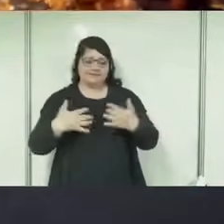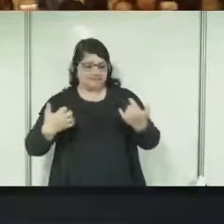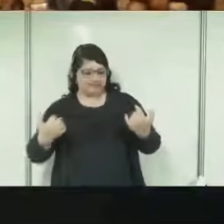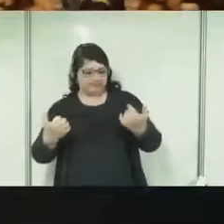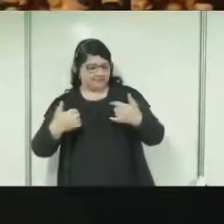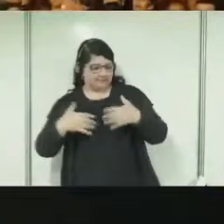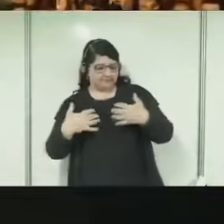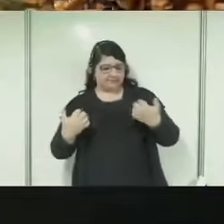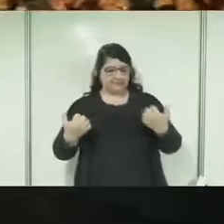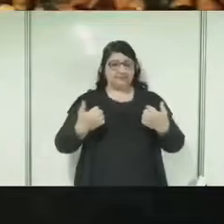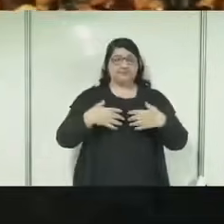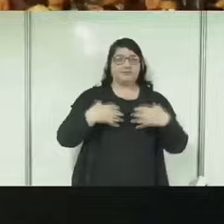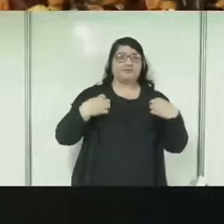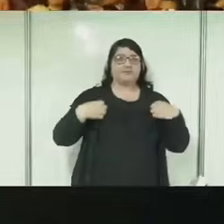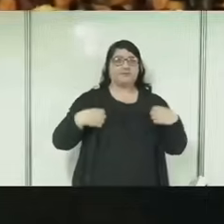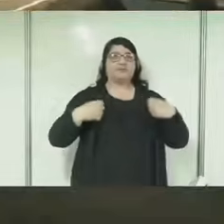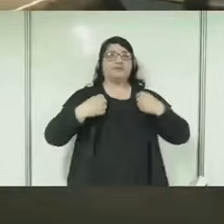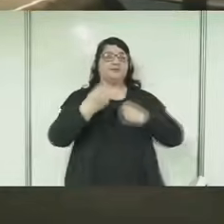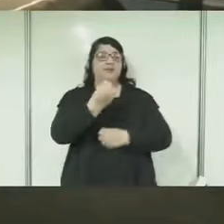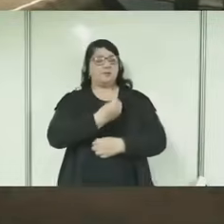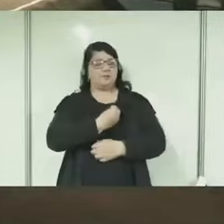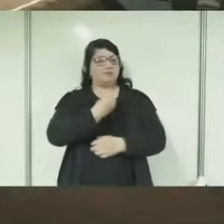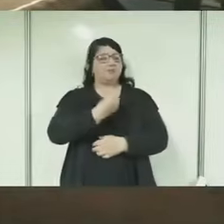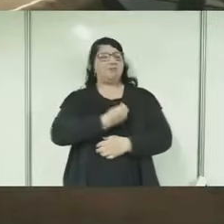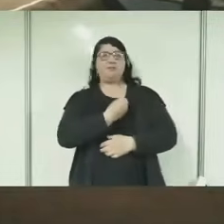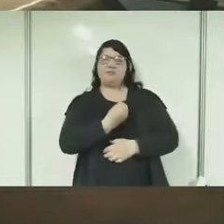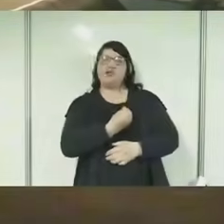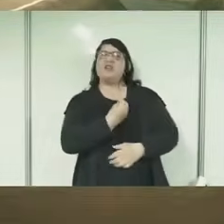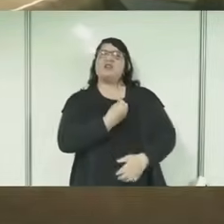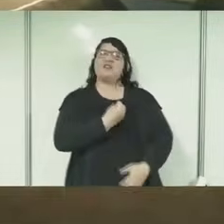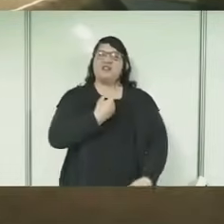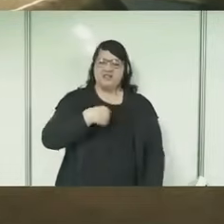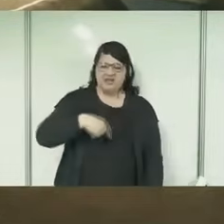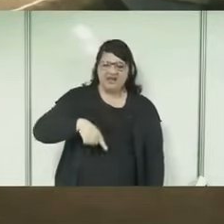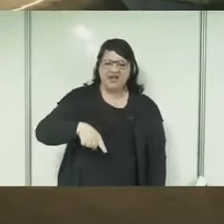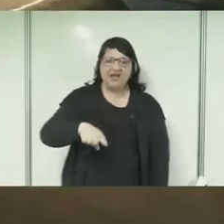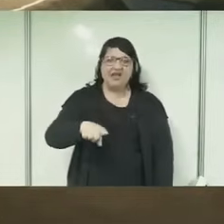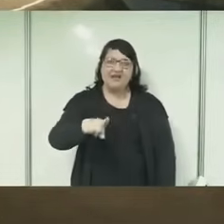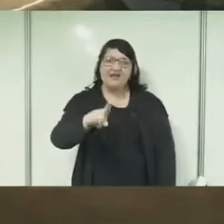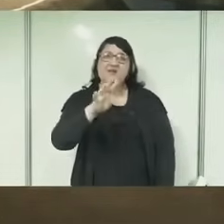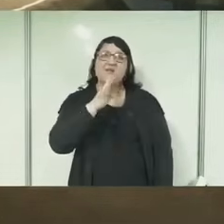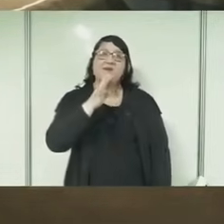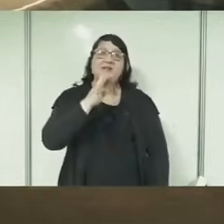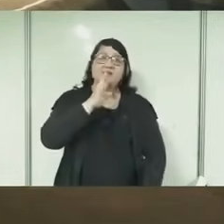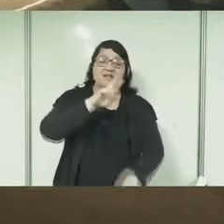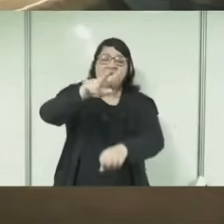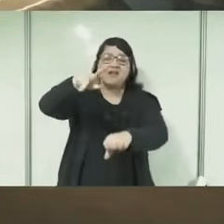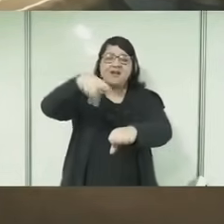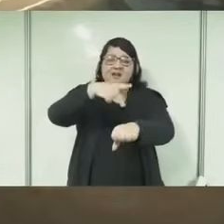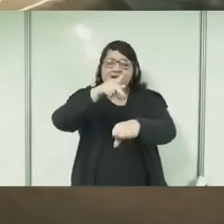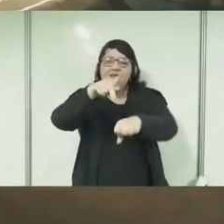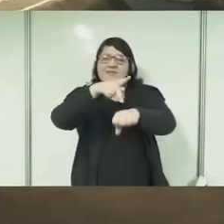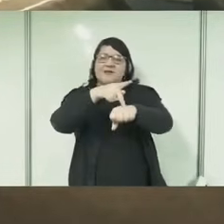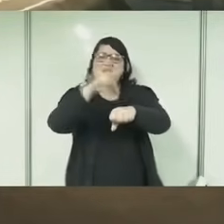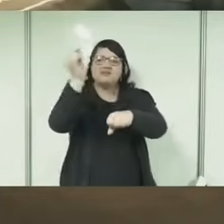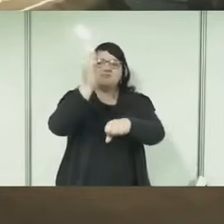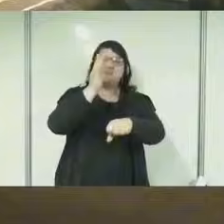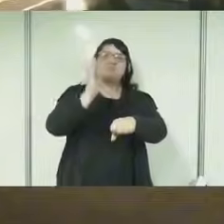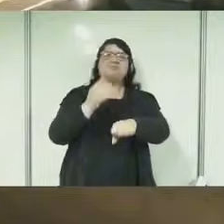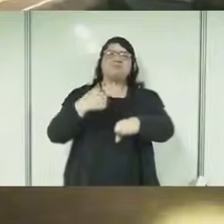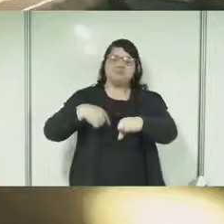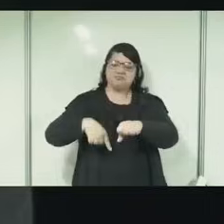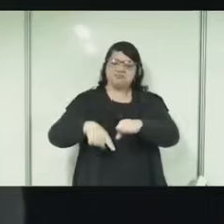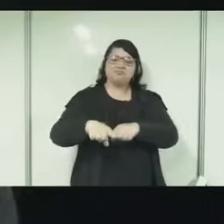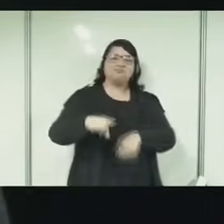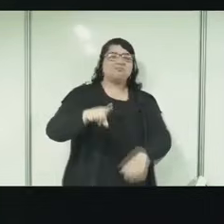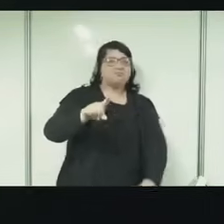lauê, lauê, lauê. Minha vida é andar por esse país pra ver se um dia descanso